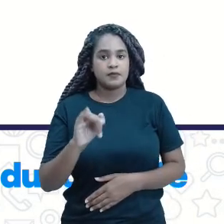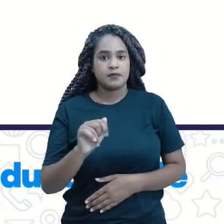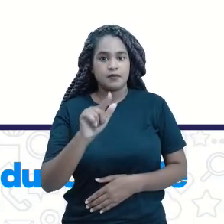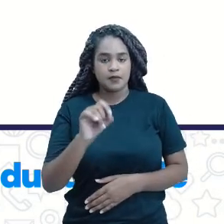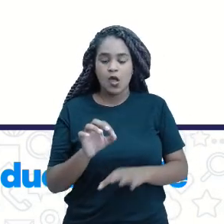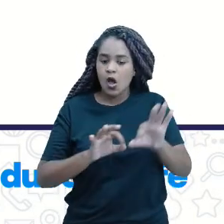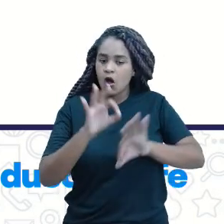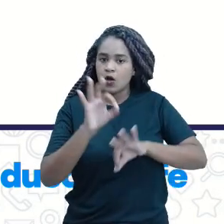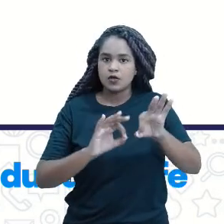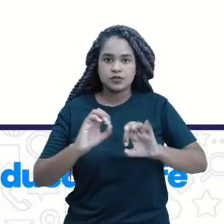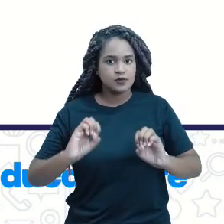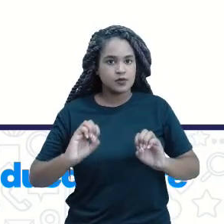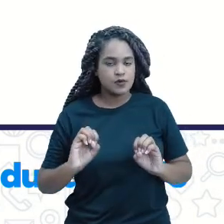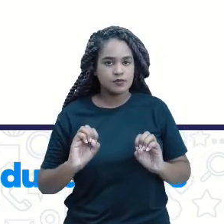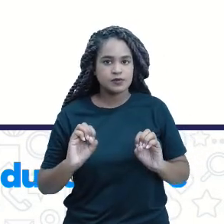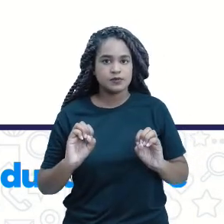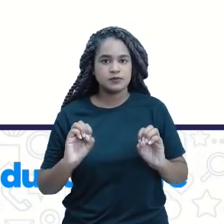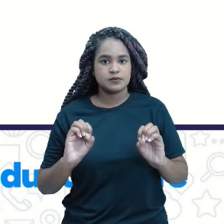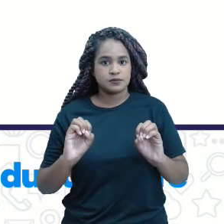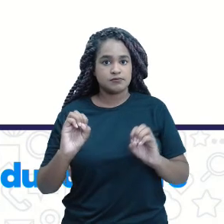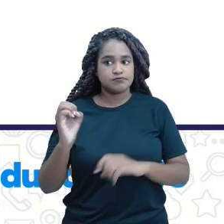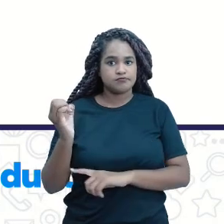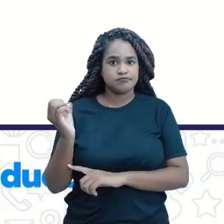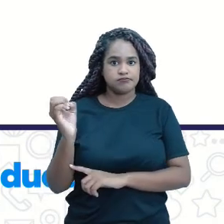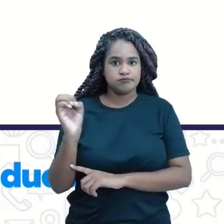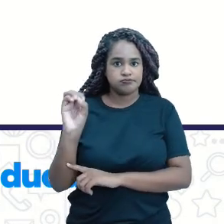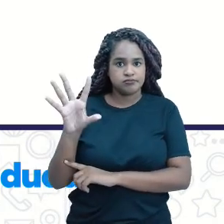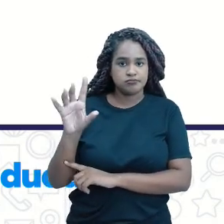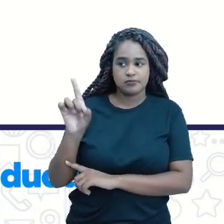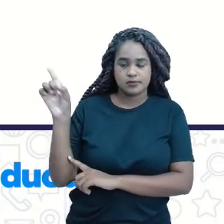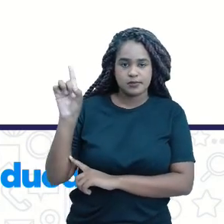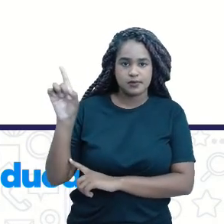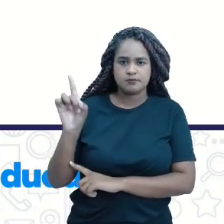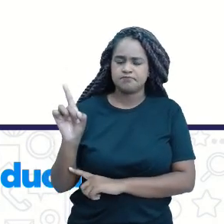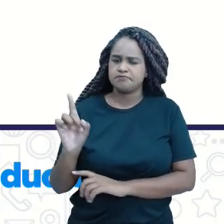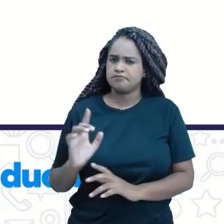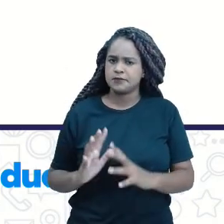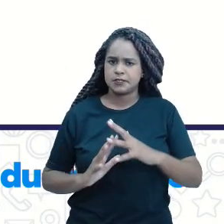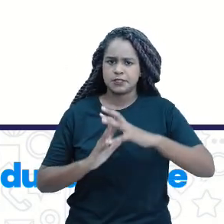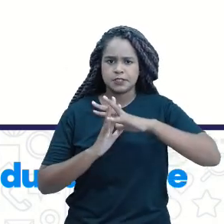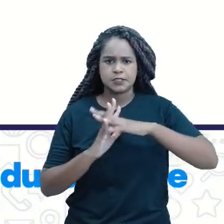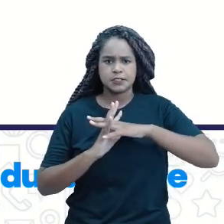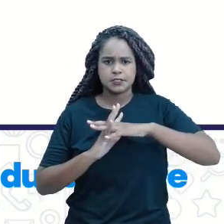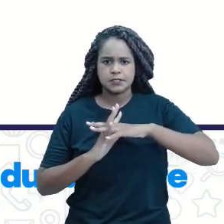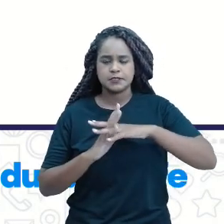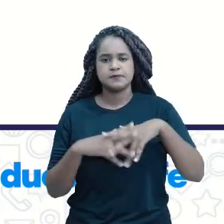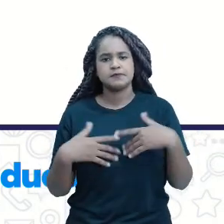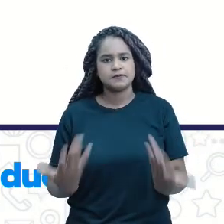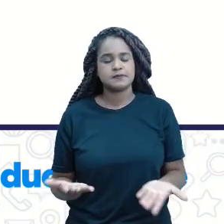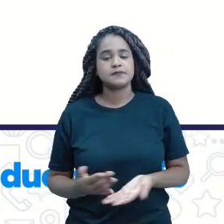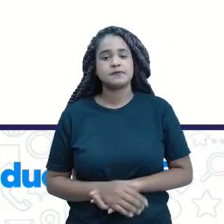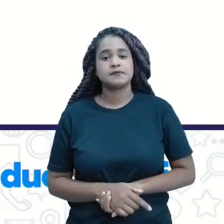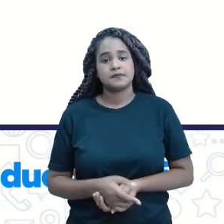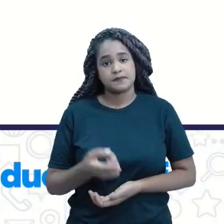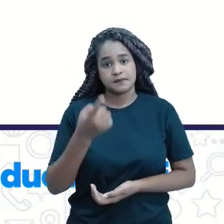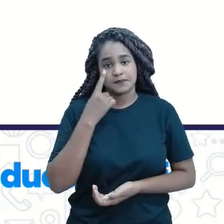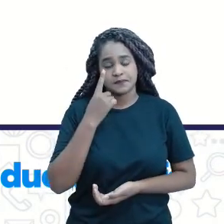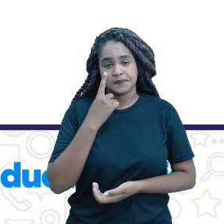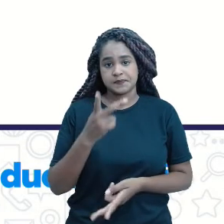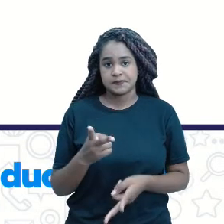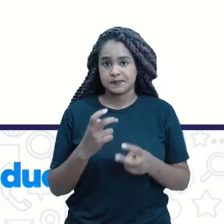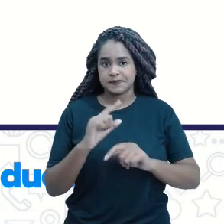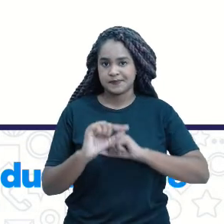que você entenda essa relação das projeções. Então, pode notar que são projeções